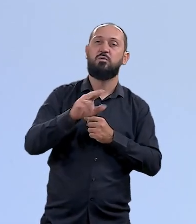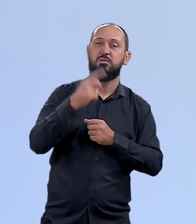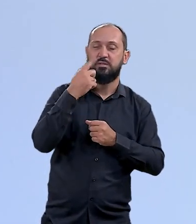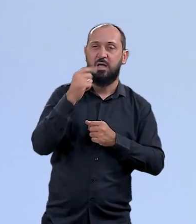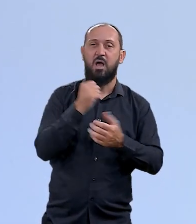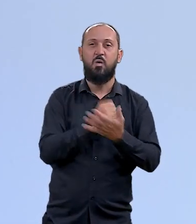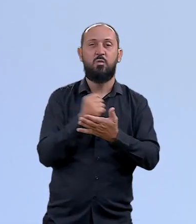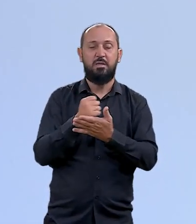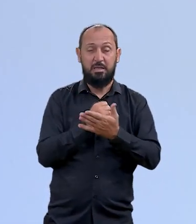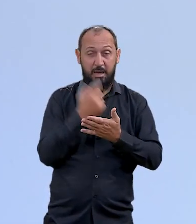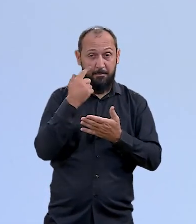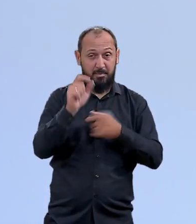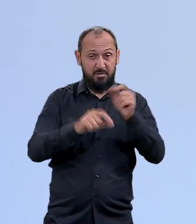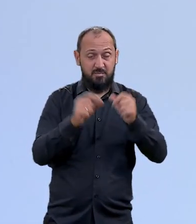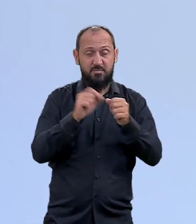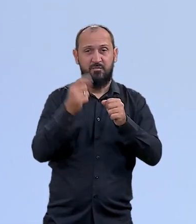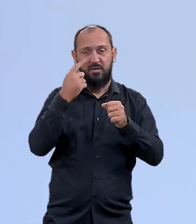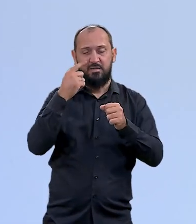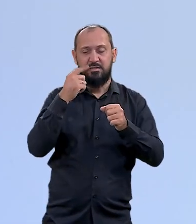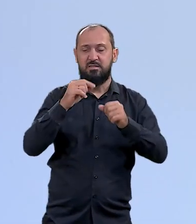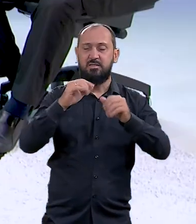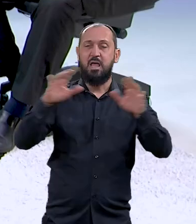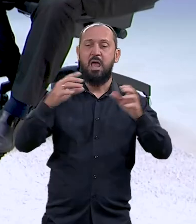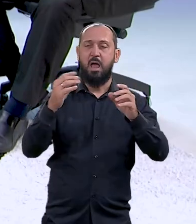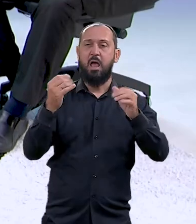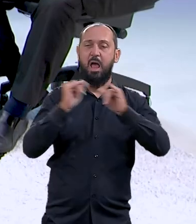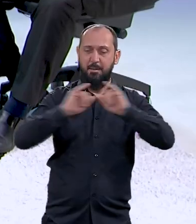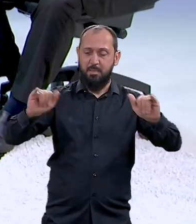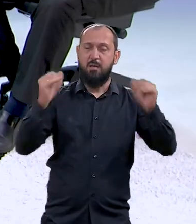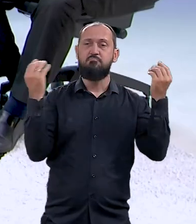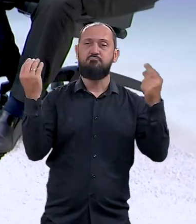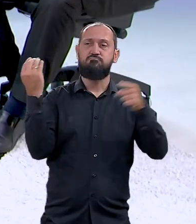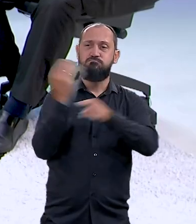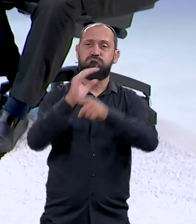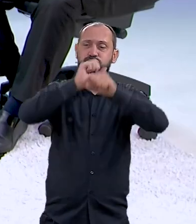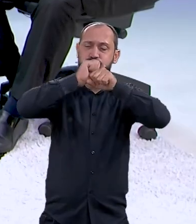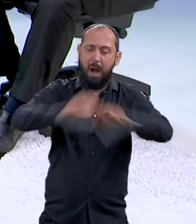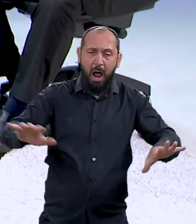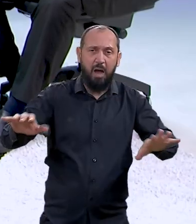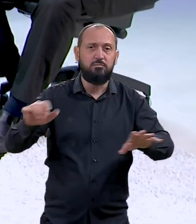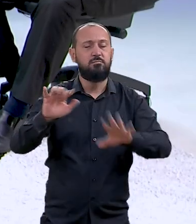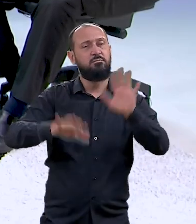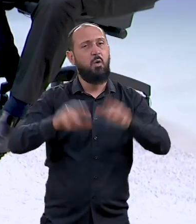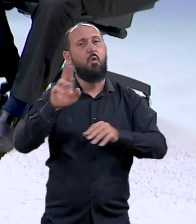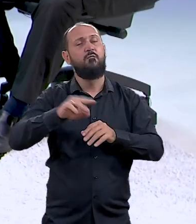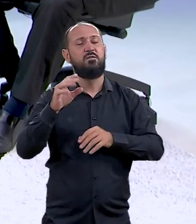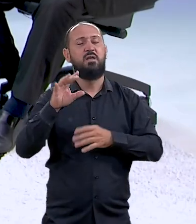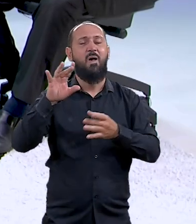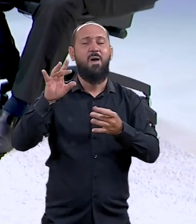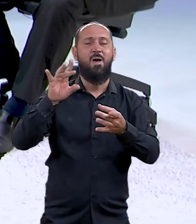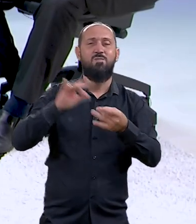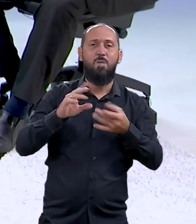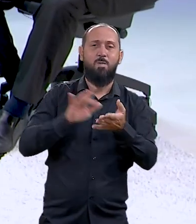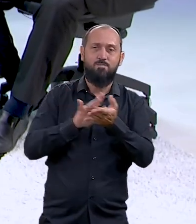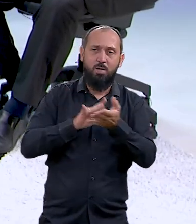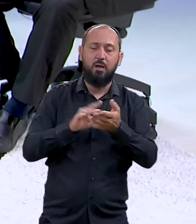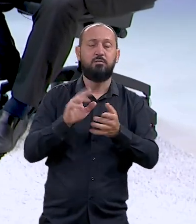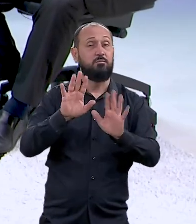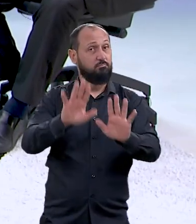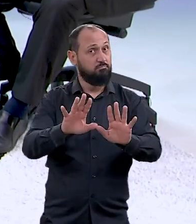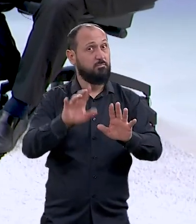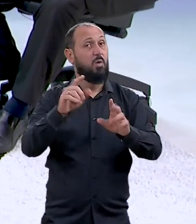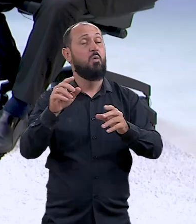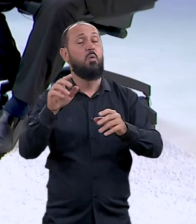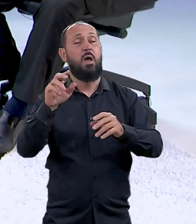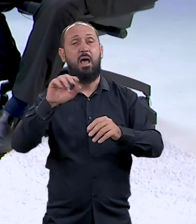judicial eleitoral. É uma ação cassatória que, se julgada procedente, gera a cassação do mandato daquele beneficiário. Agora, Marcos,